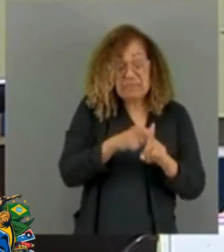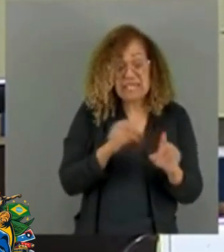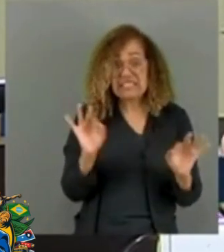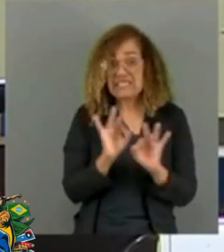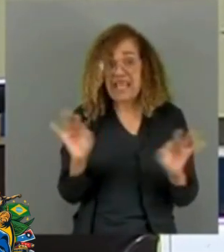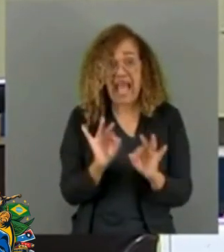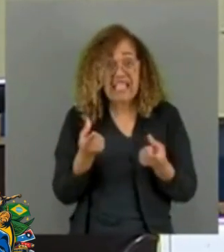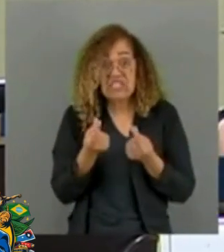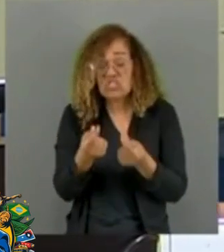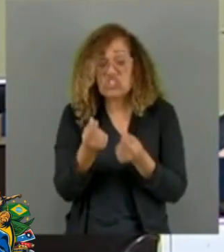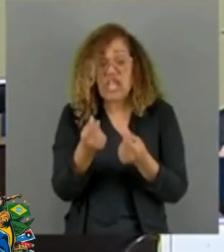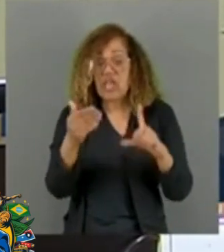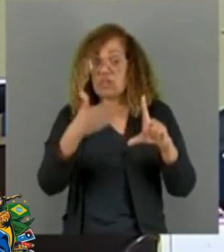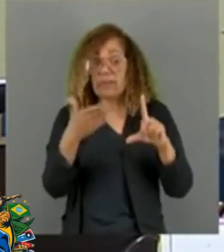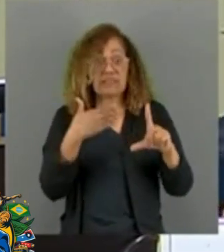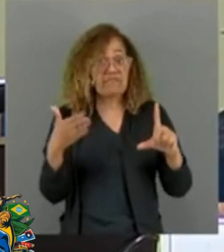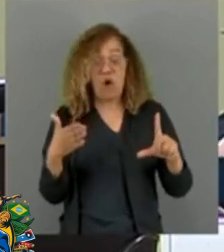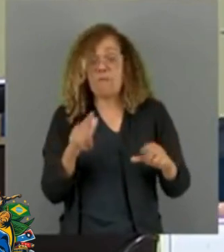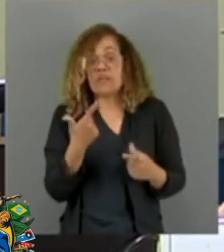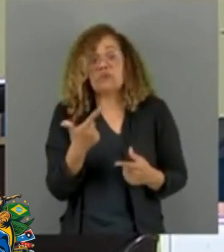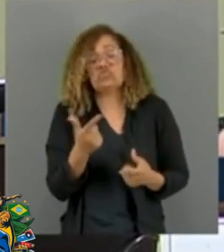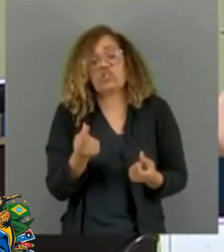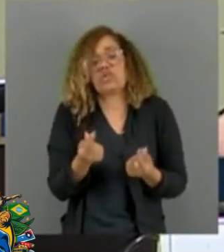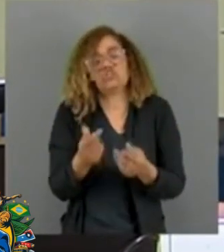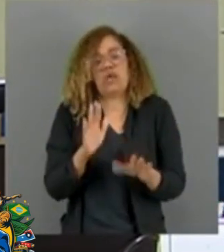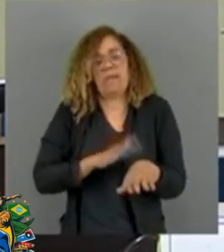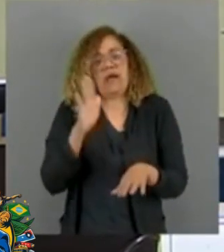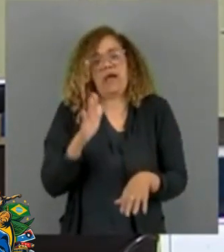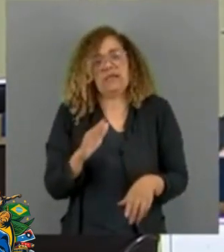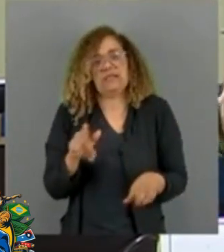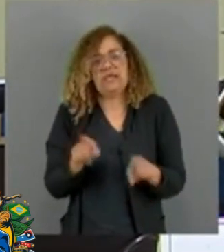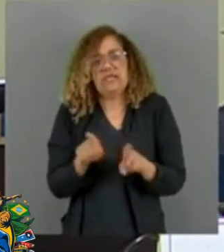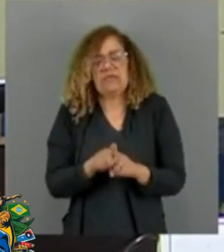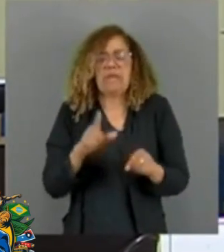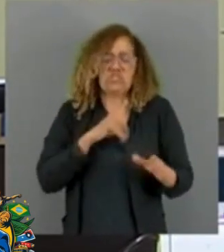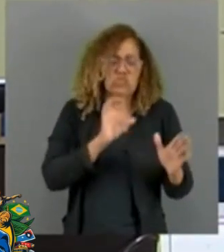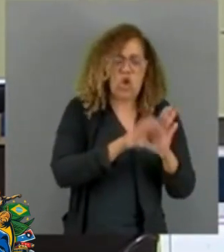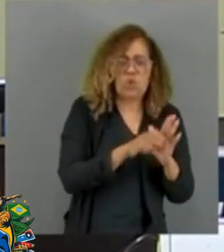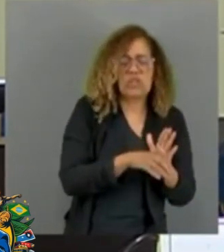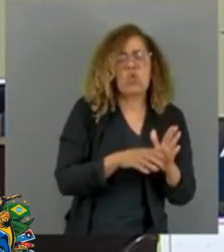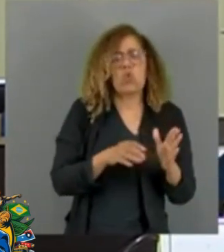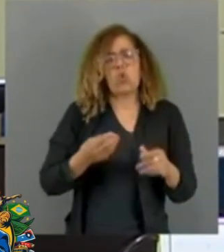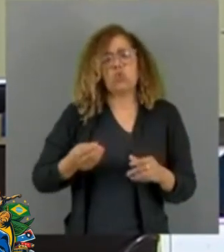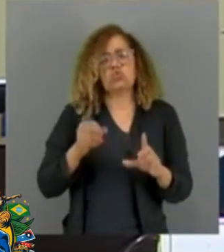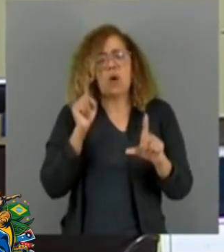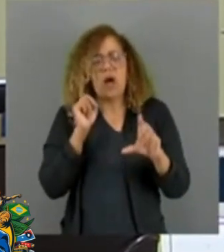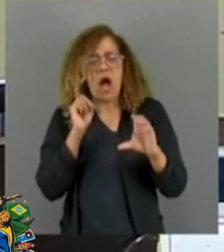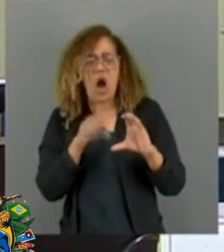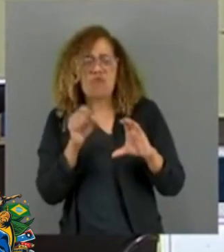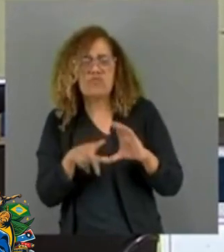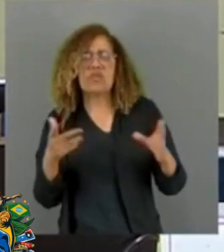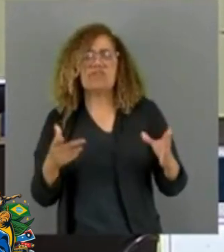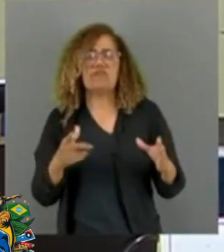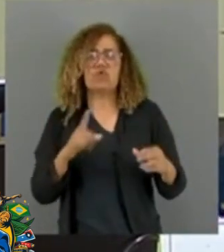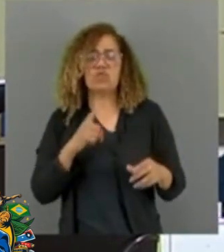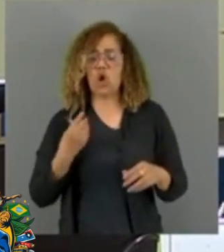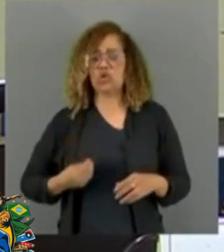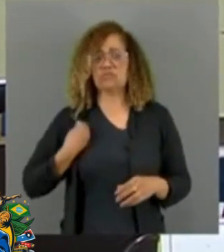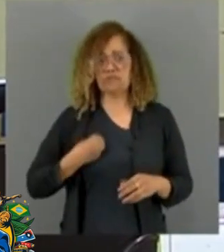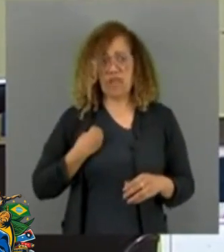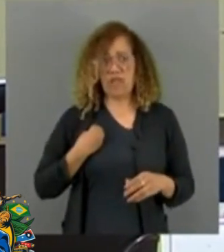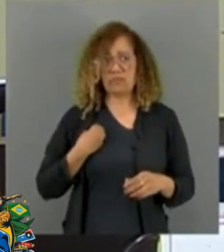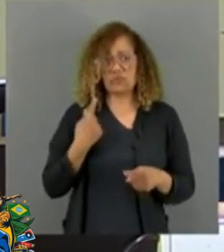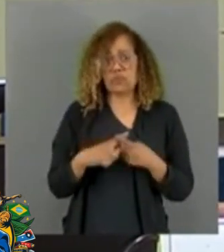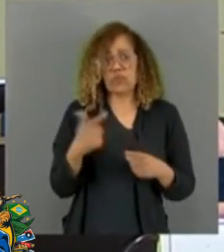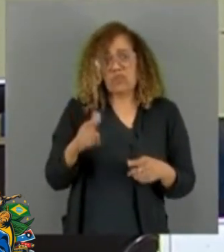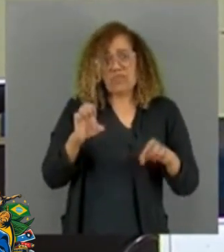plataforma, oferecendo tudo o que oferecíamos antes do ponto de vista da geração de conteúdo ao vivo, e sobrevivemos naquele momento, porque nós não temos a